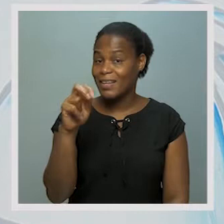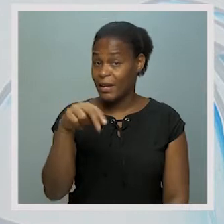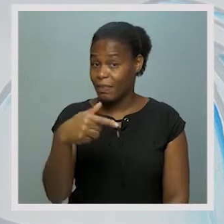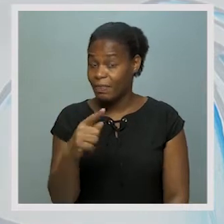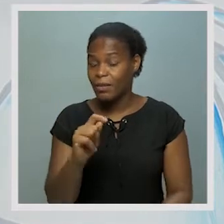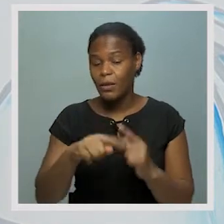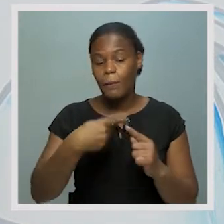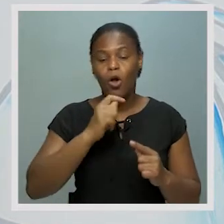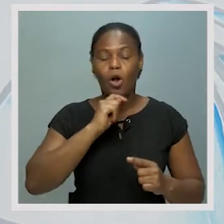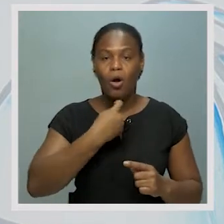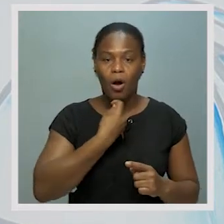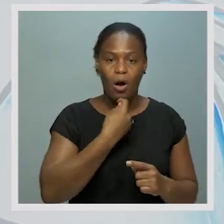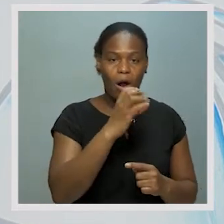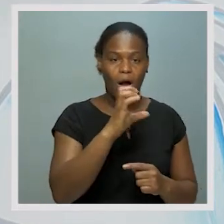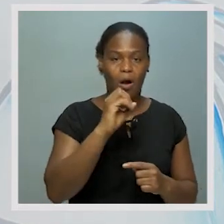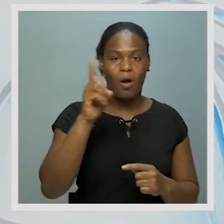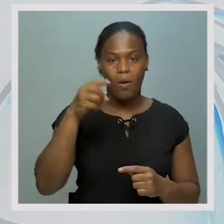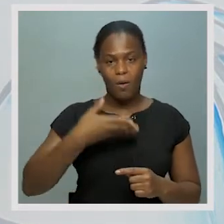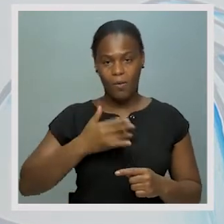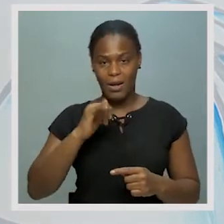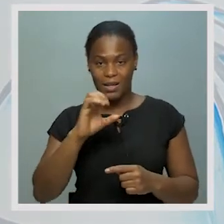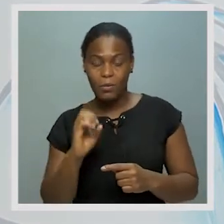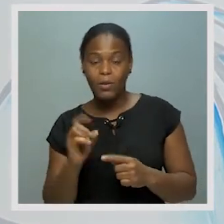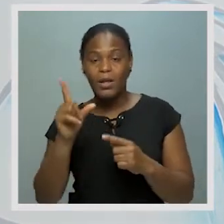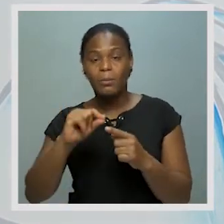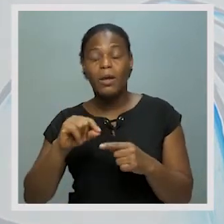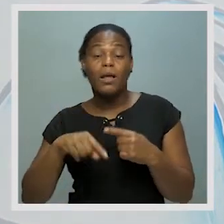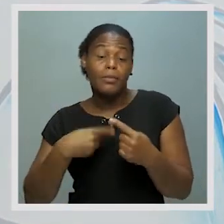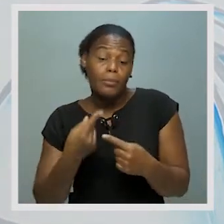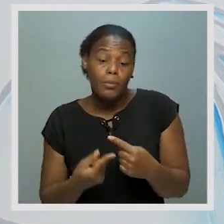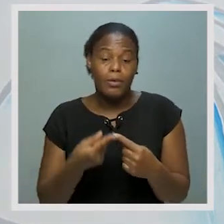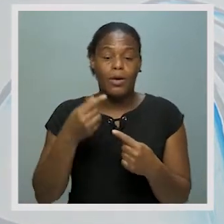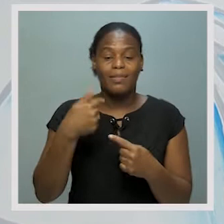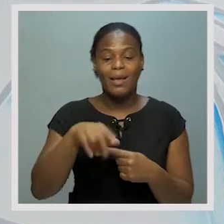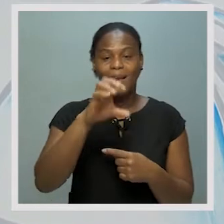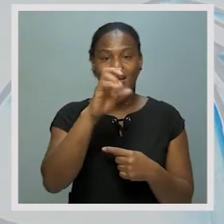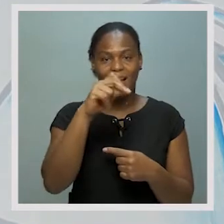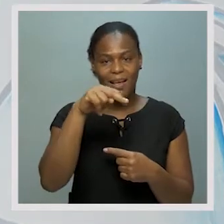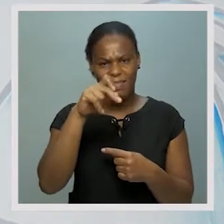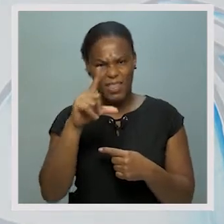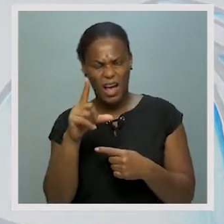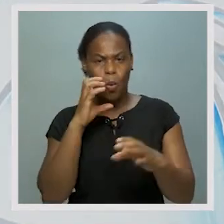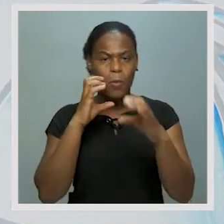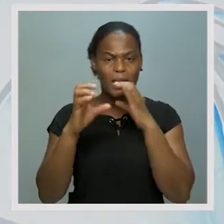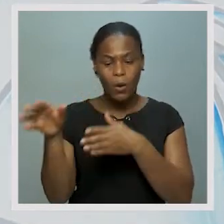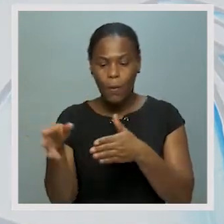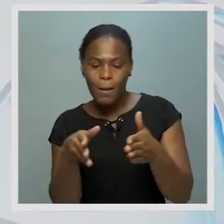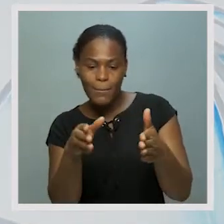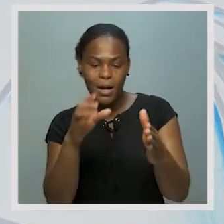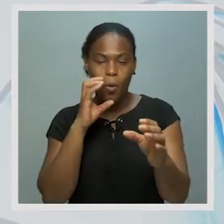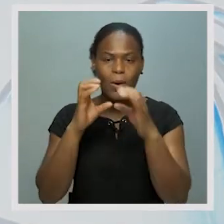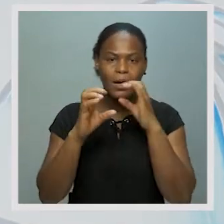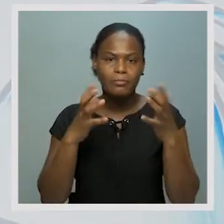código e depois nós temos o canal de comunicação. Talvez vocês estejam pensando